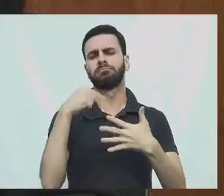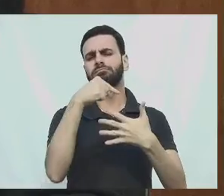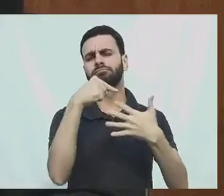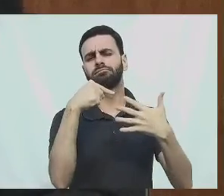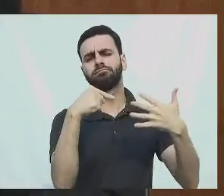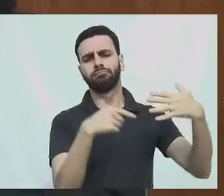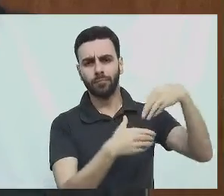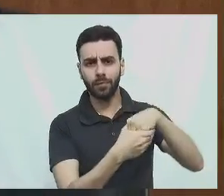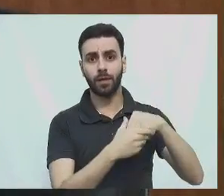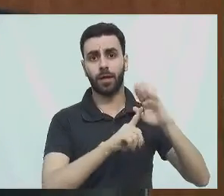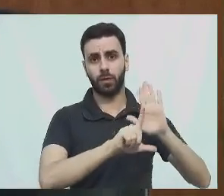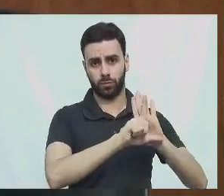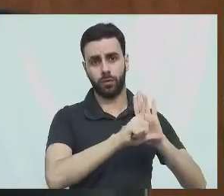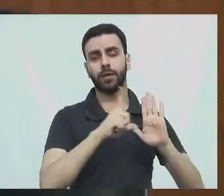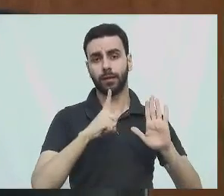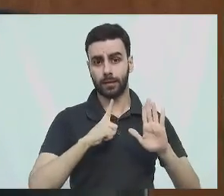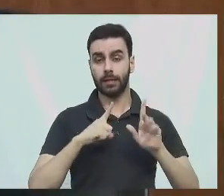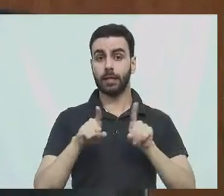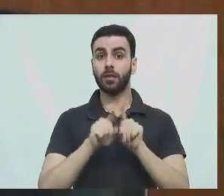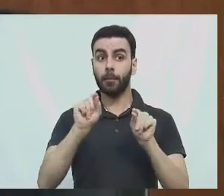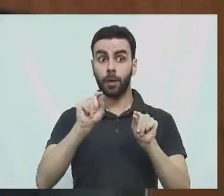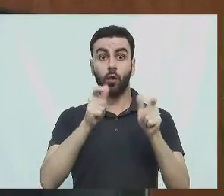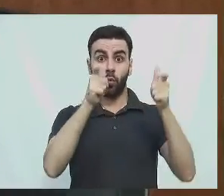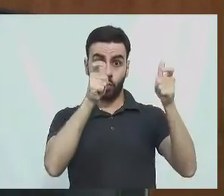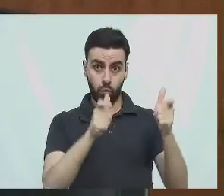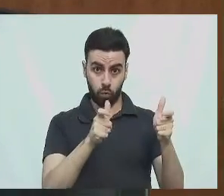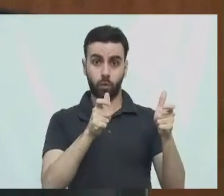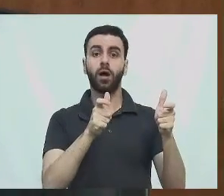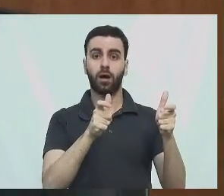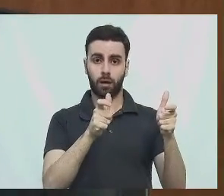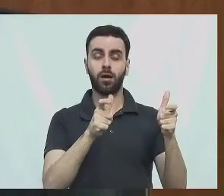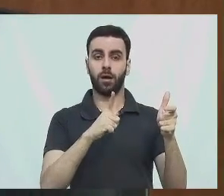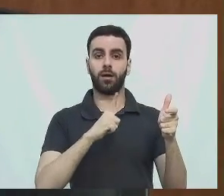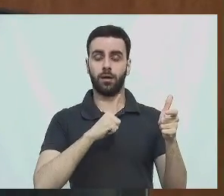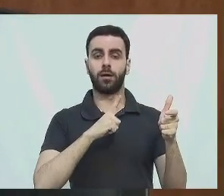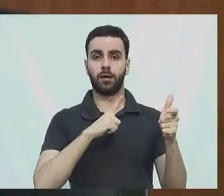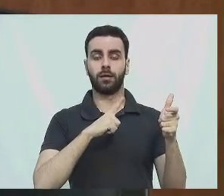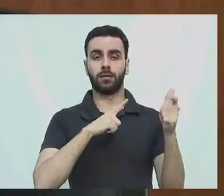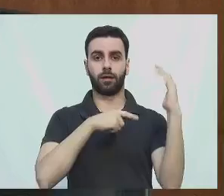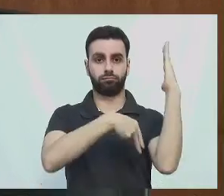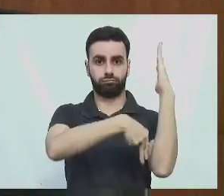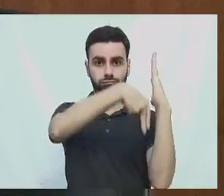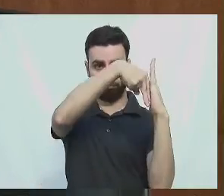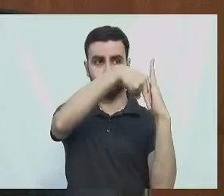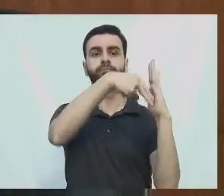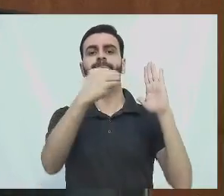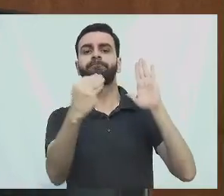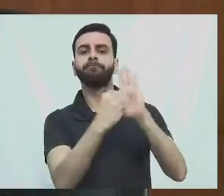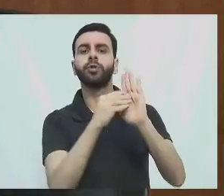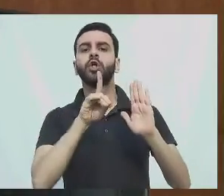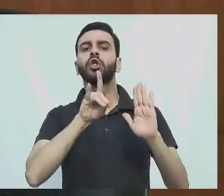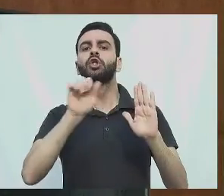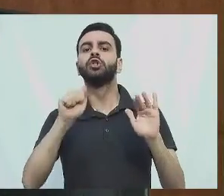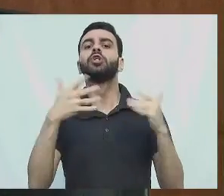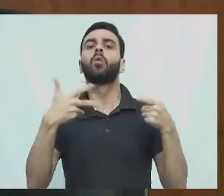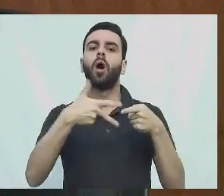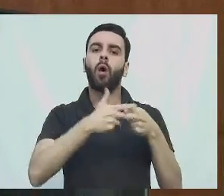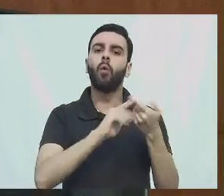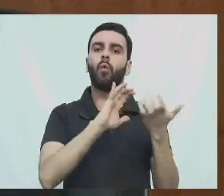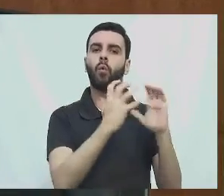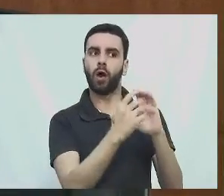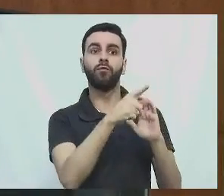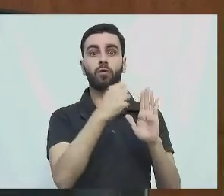várias, inclusive, vai estar colocado lá a última manutenção que foi feita, é obrigatório o